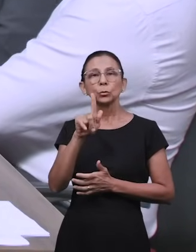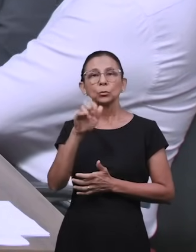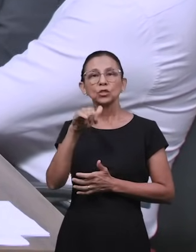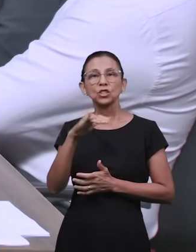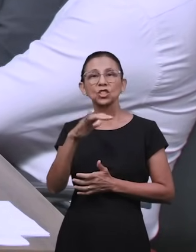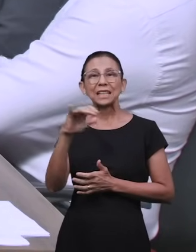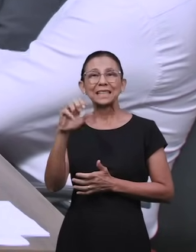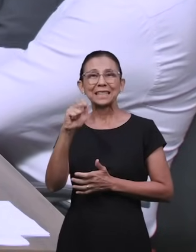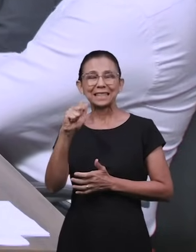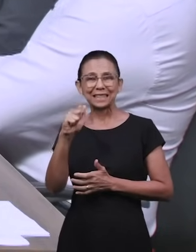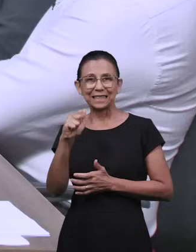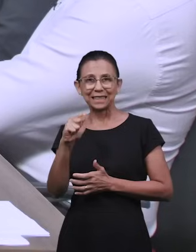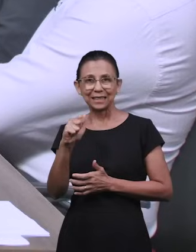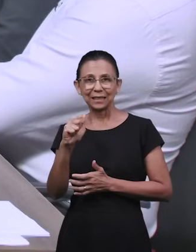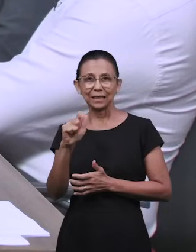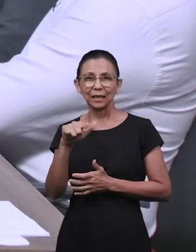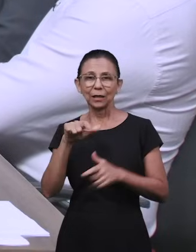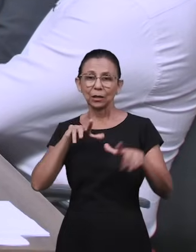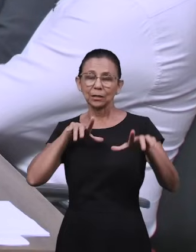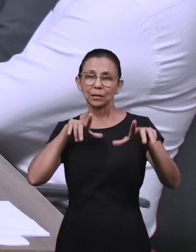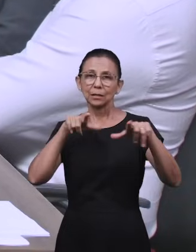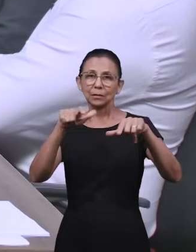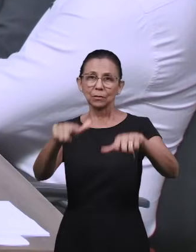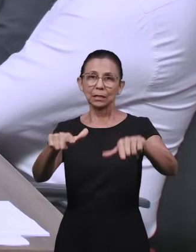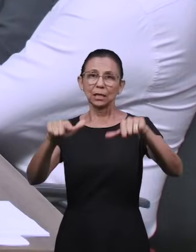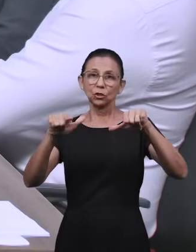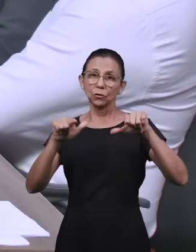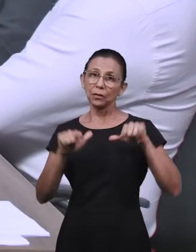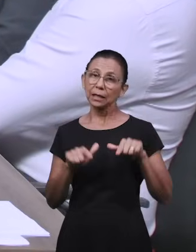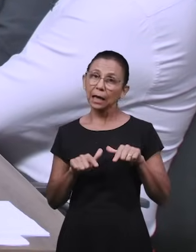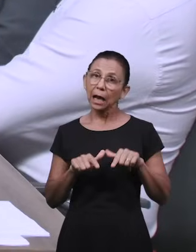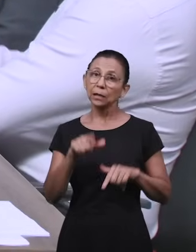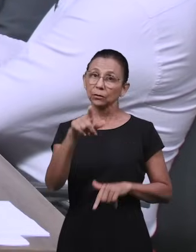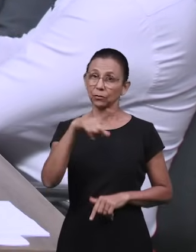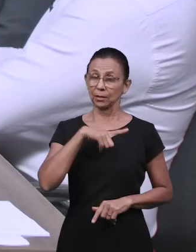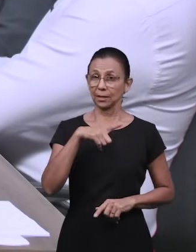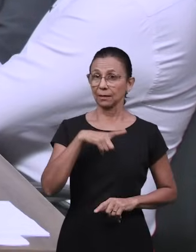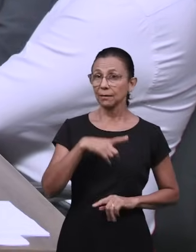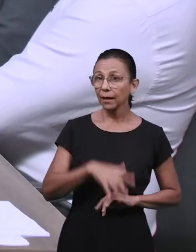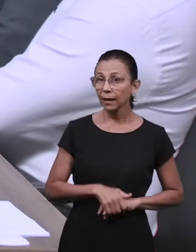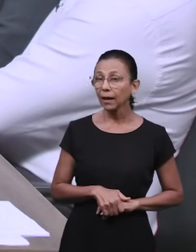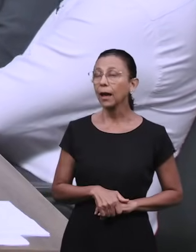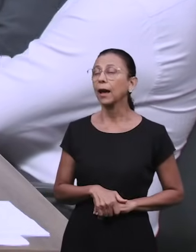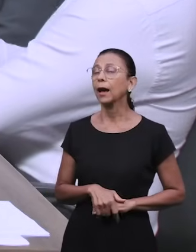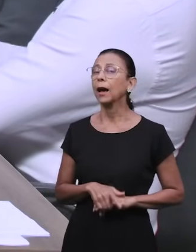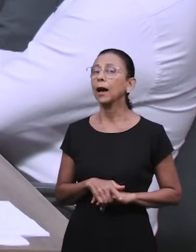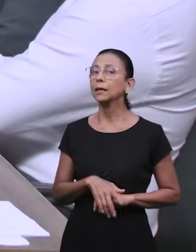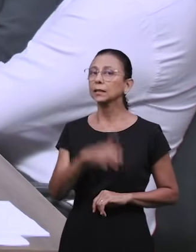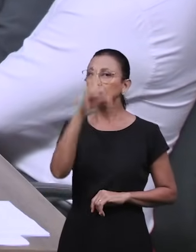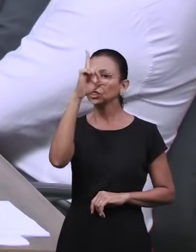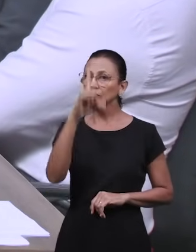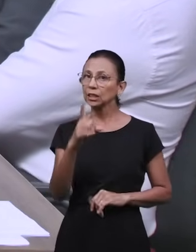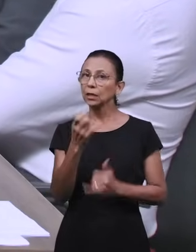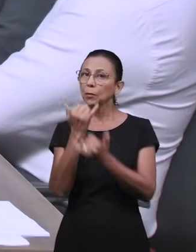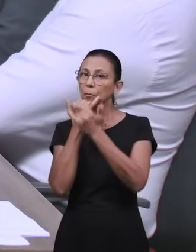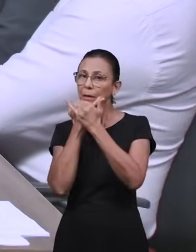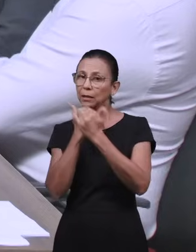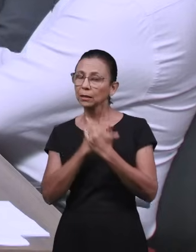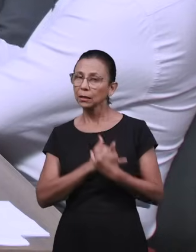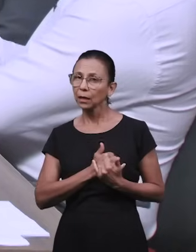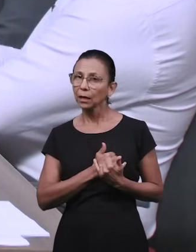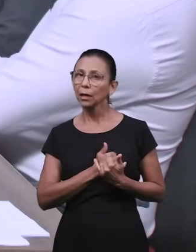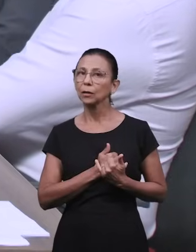de um certificado que dava o direito de perdão. Era uma concessão papal para